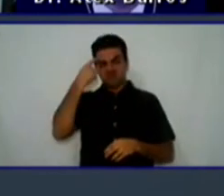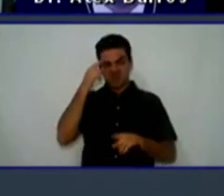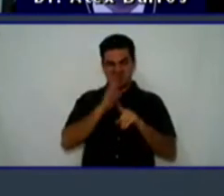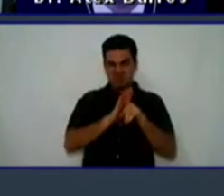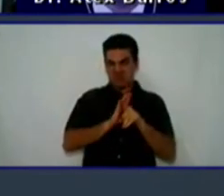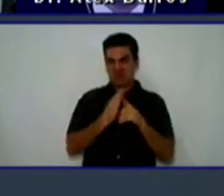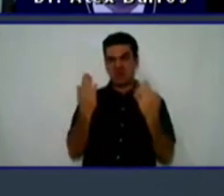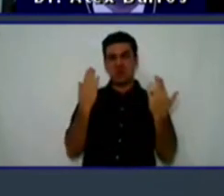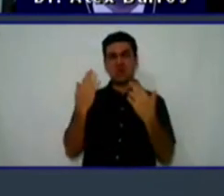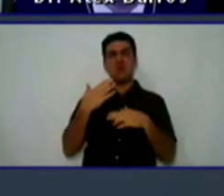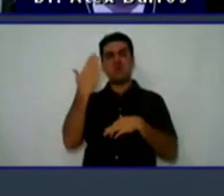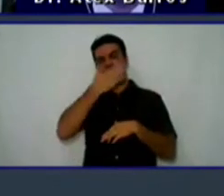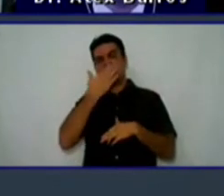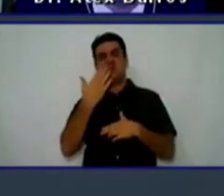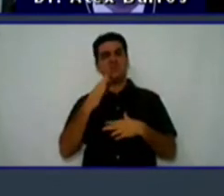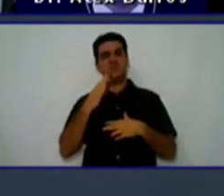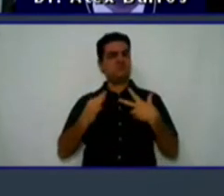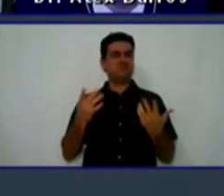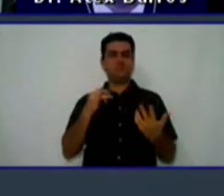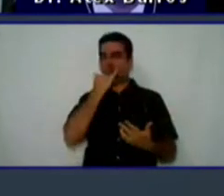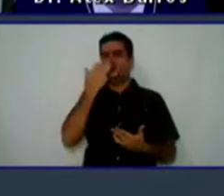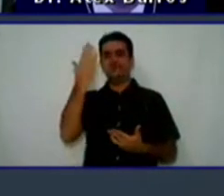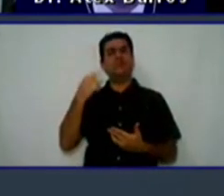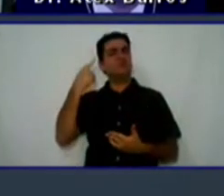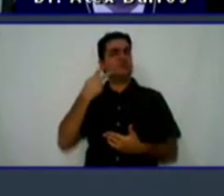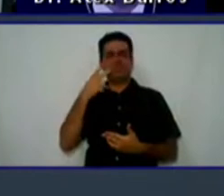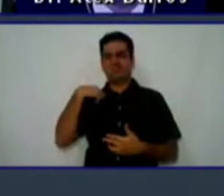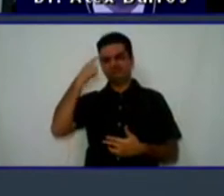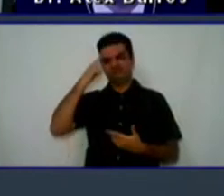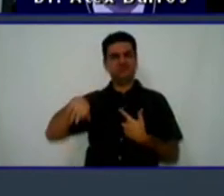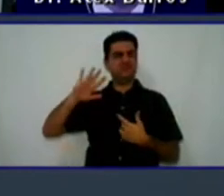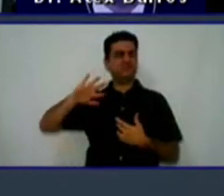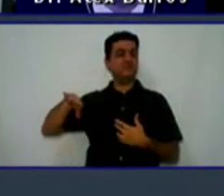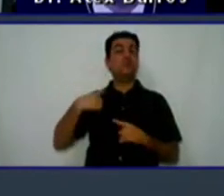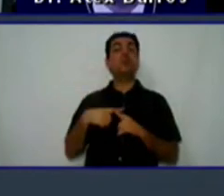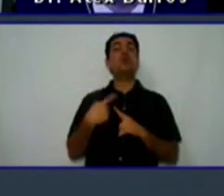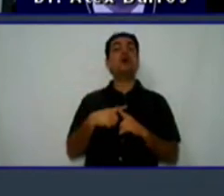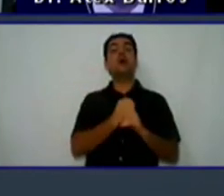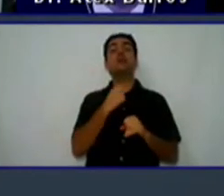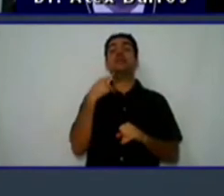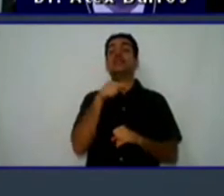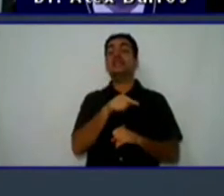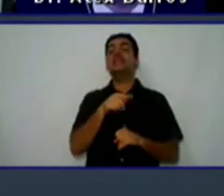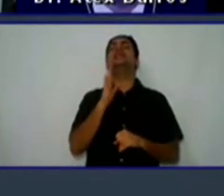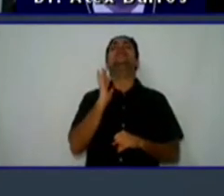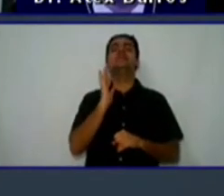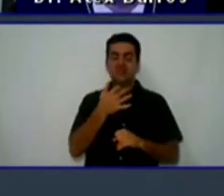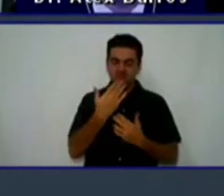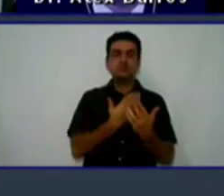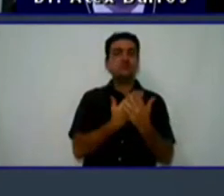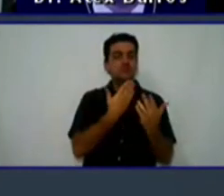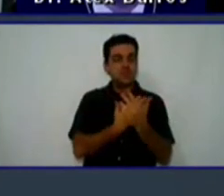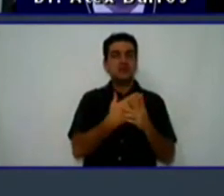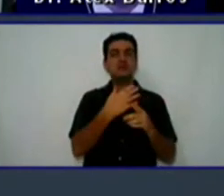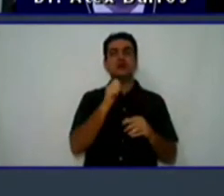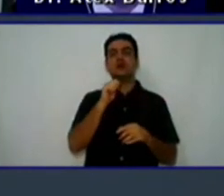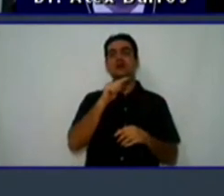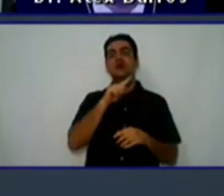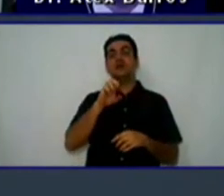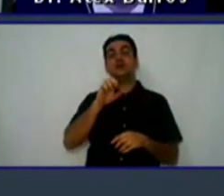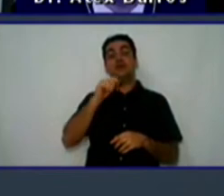de prova indiciária, com a devida vênia aqui. O processo de prestação de contas foi muito bem analisado pela AZEPA, há